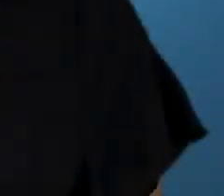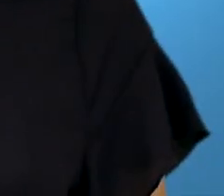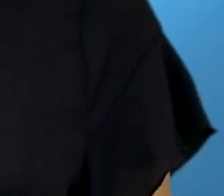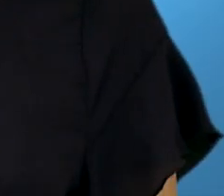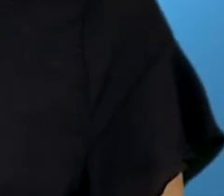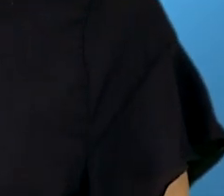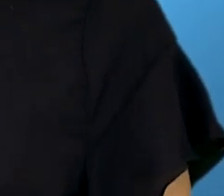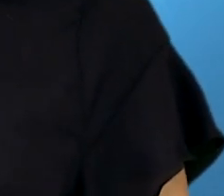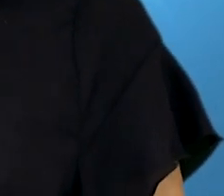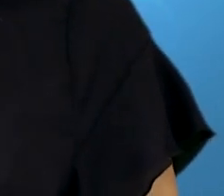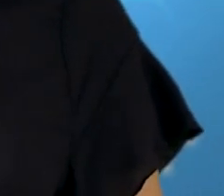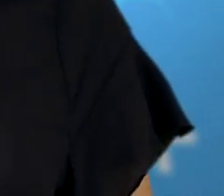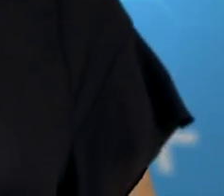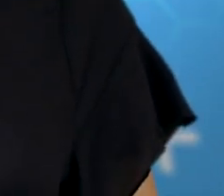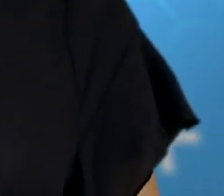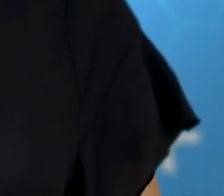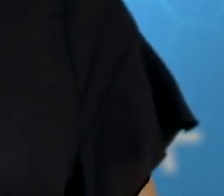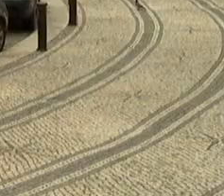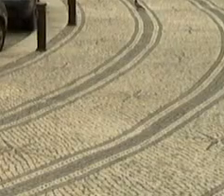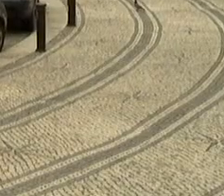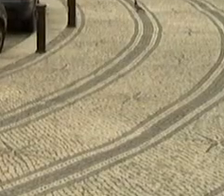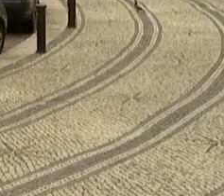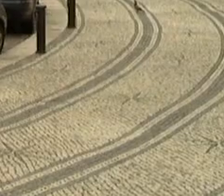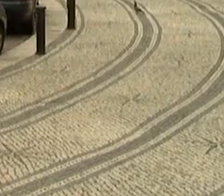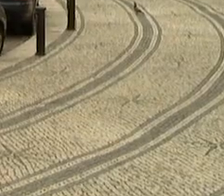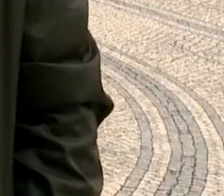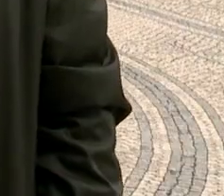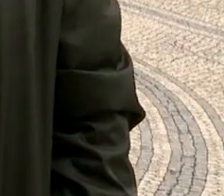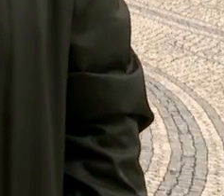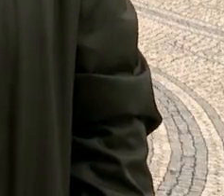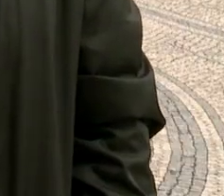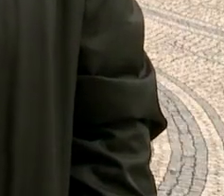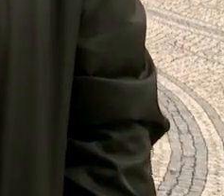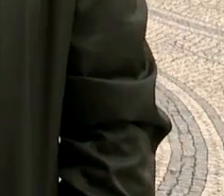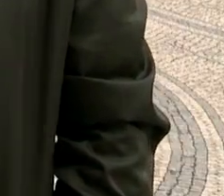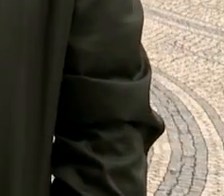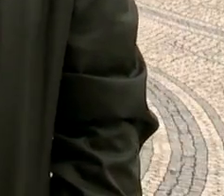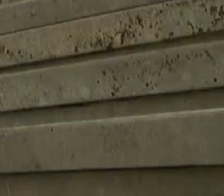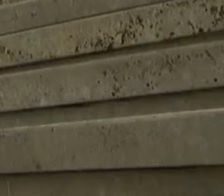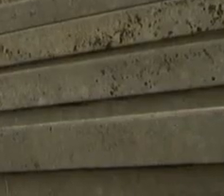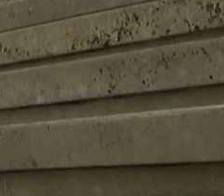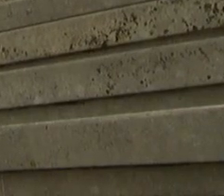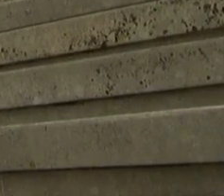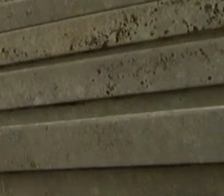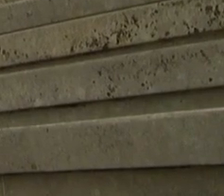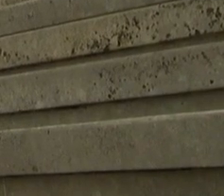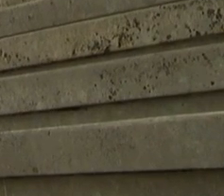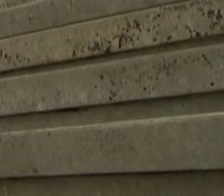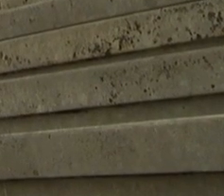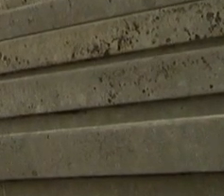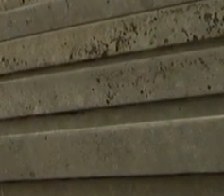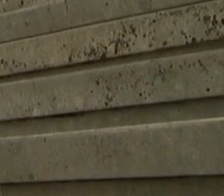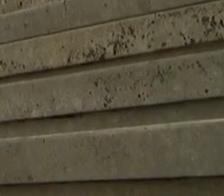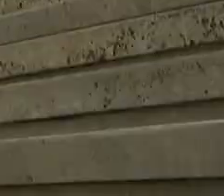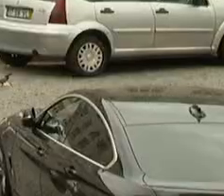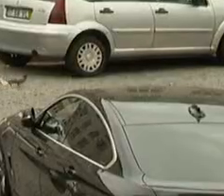nem rubricas sítios o convidado é o pediatra é o usuário que optou pelo lar crescer nova prova o meu